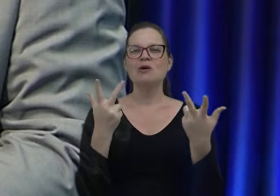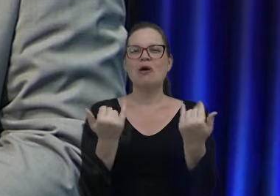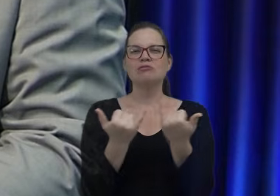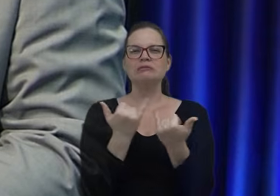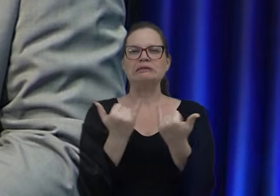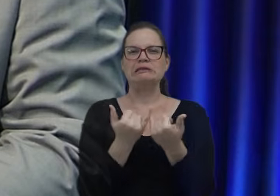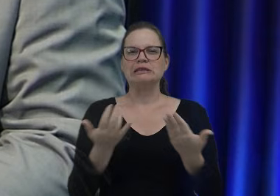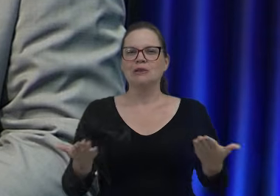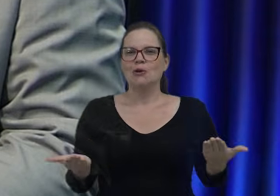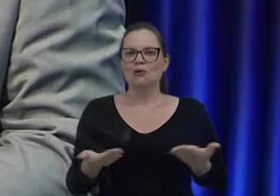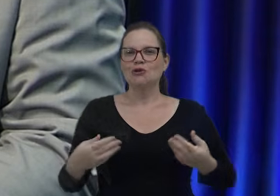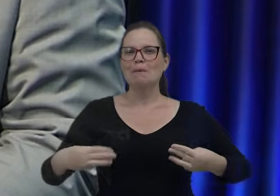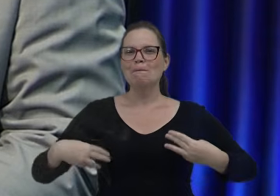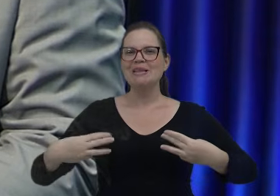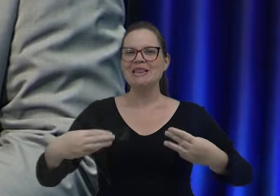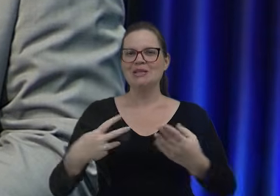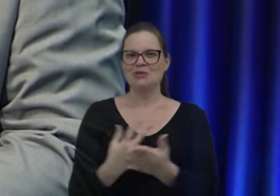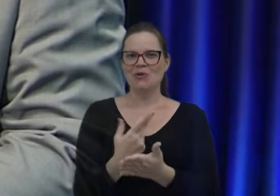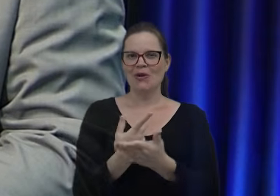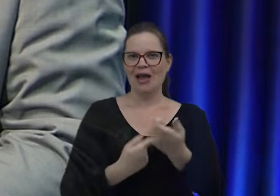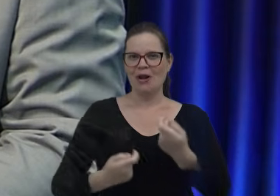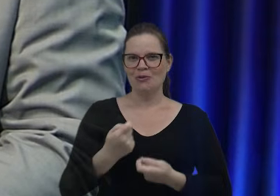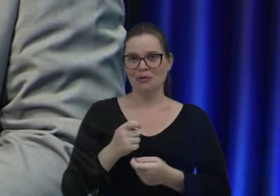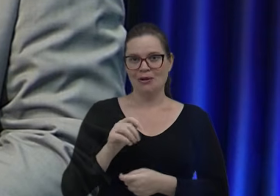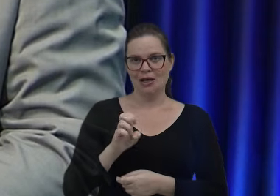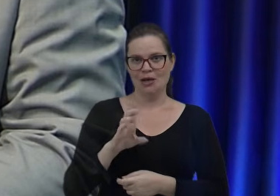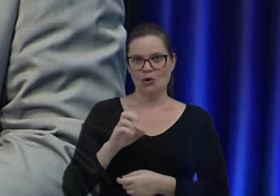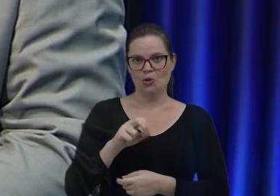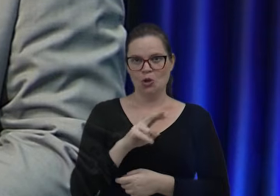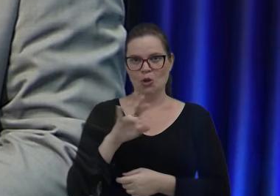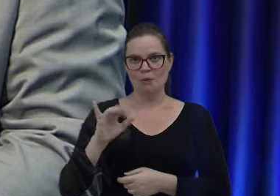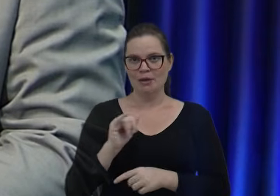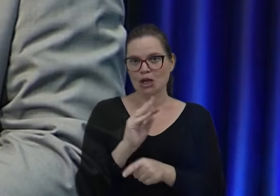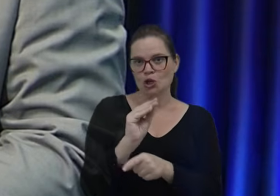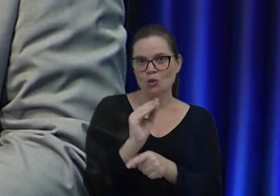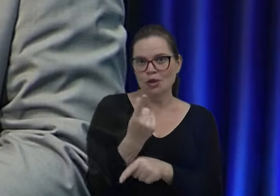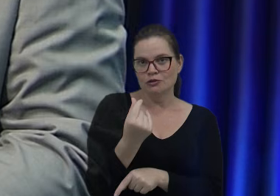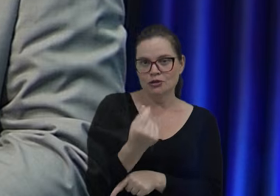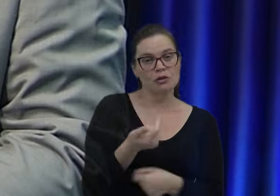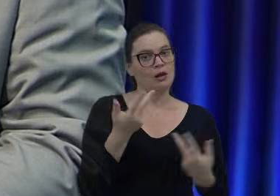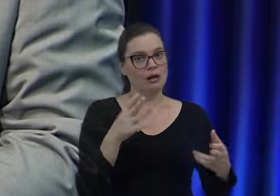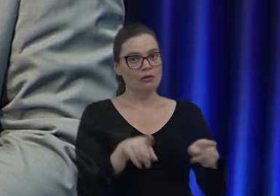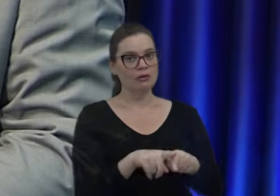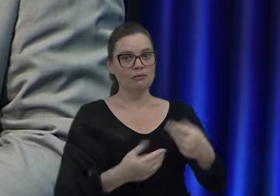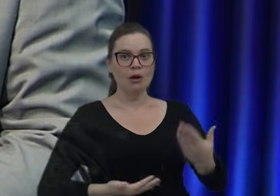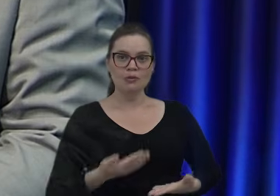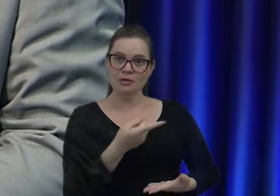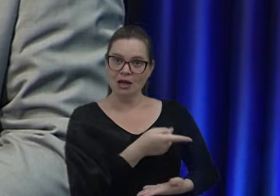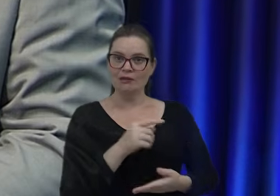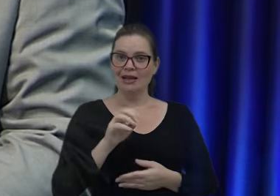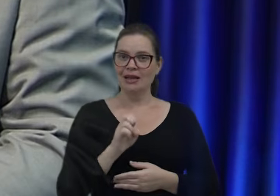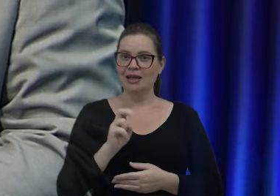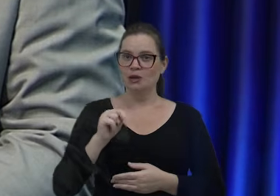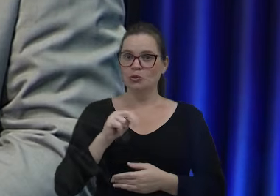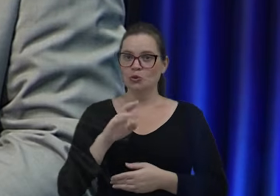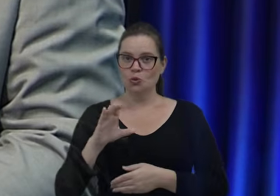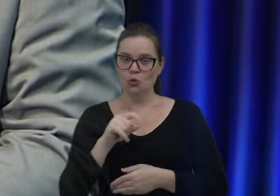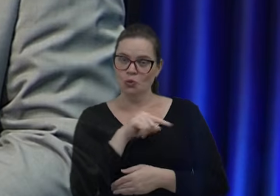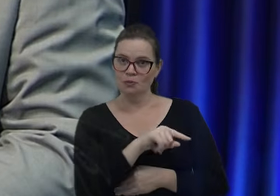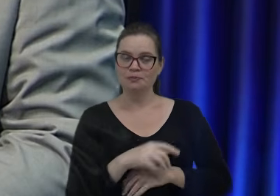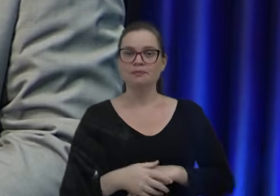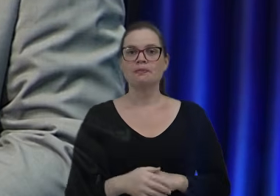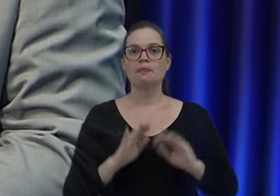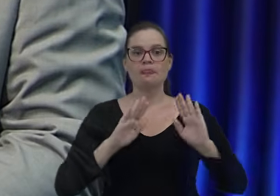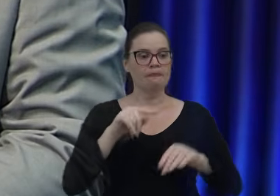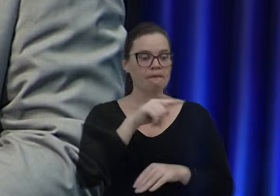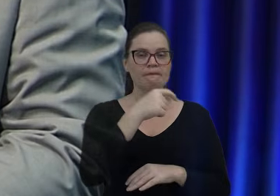primeiro-ministro ou um ministro da economia nos nossos dias hoje. Mas ele era sedento, ele